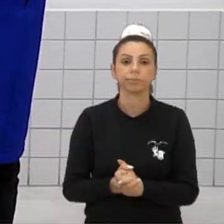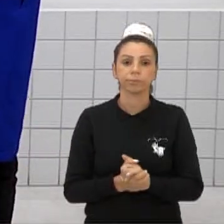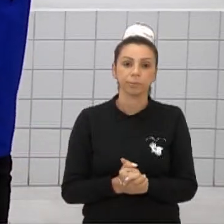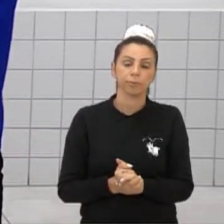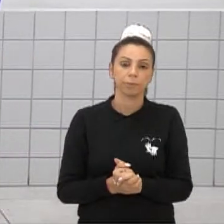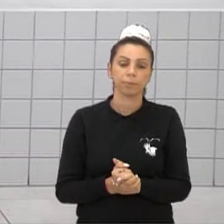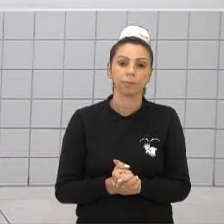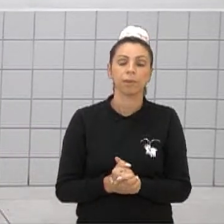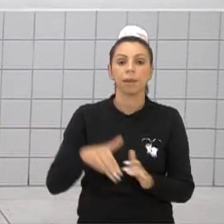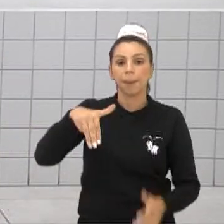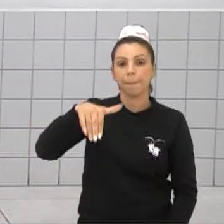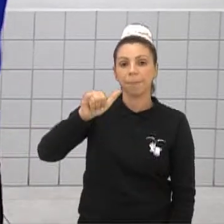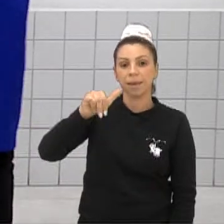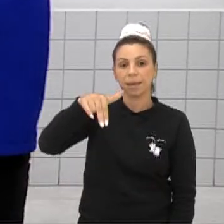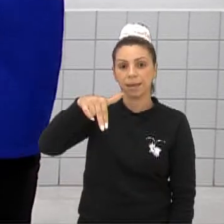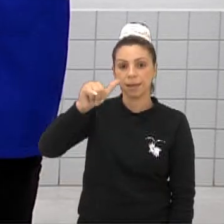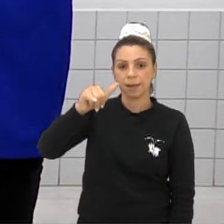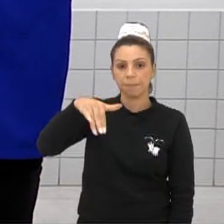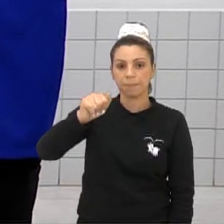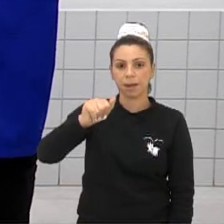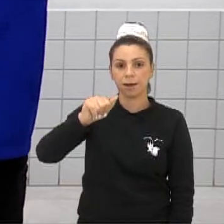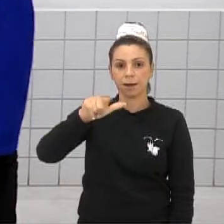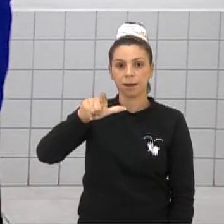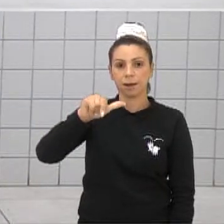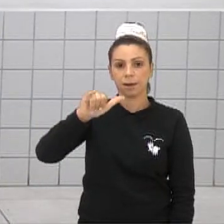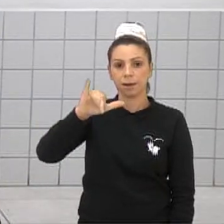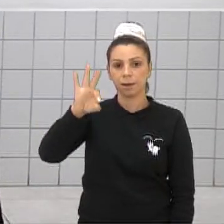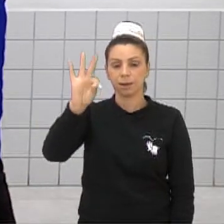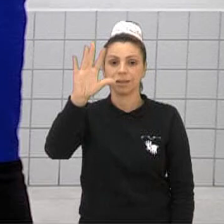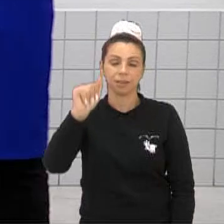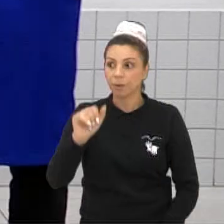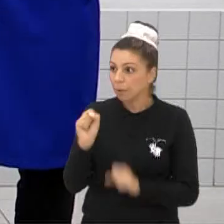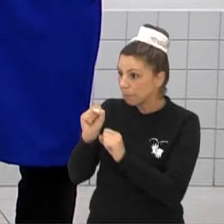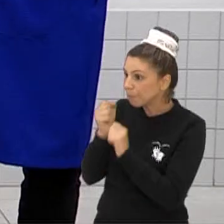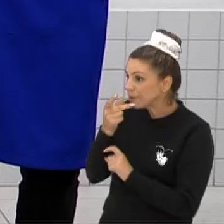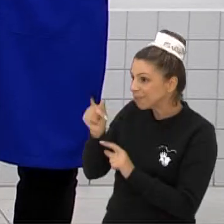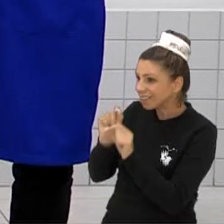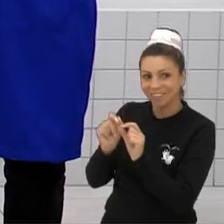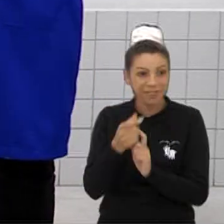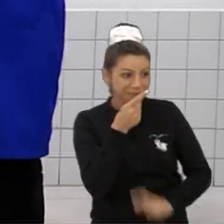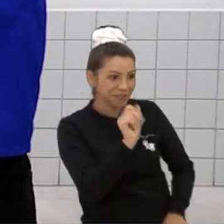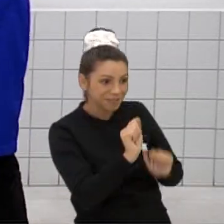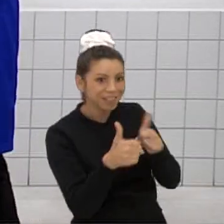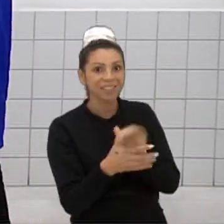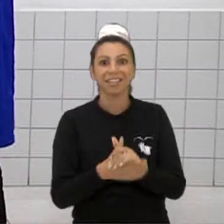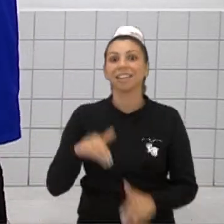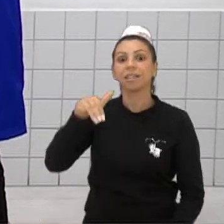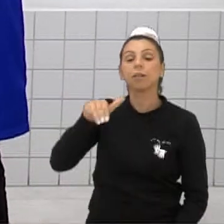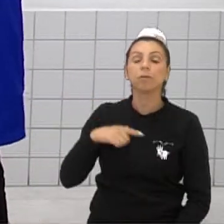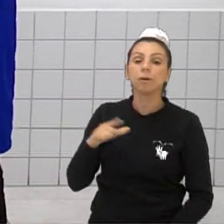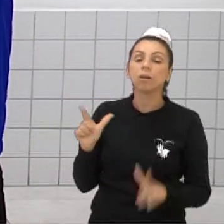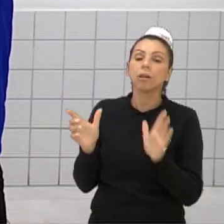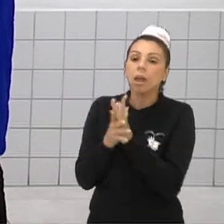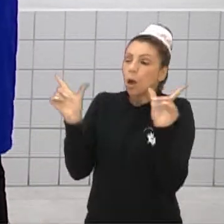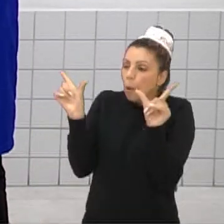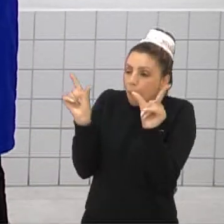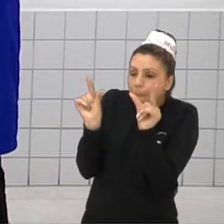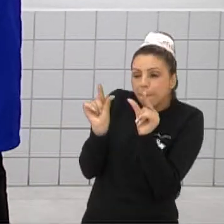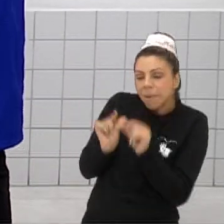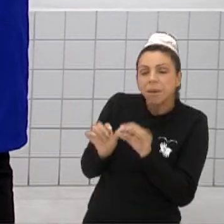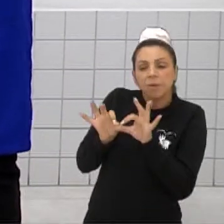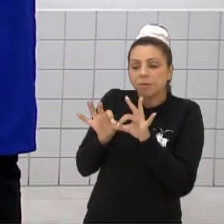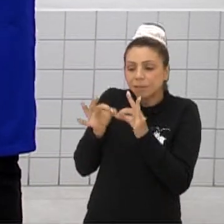arte minimalista pode falar, professor. A arte minimalista tenta deixar as coisas o mínimo possível, o